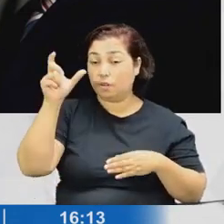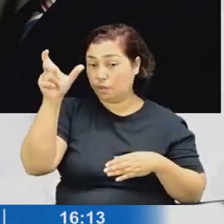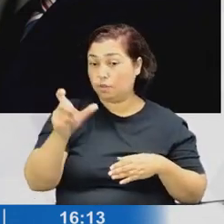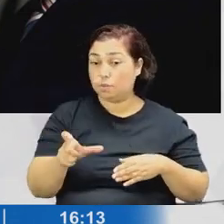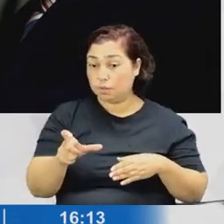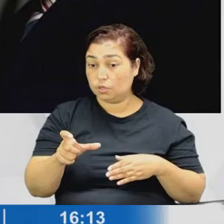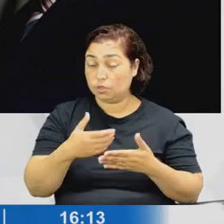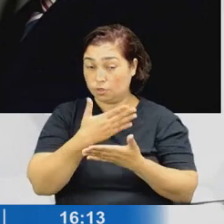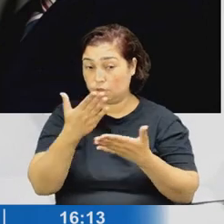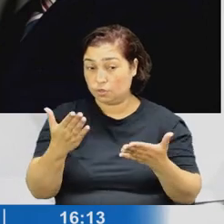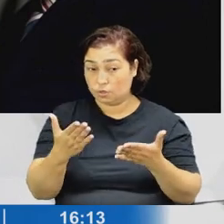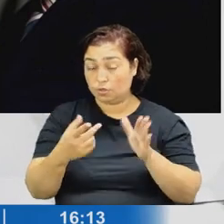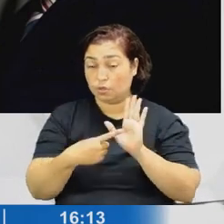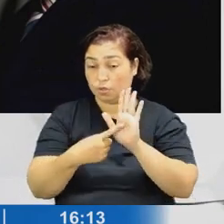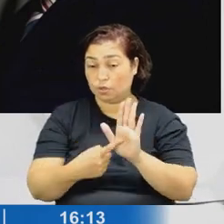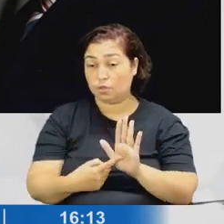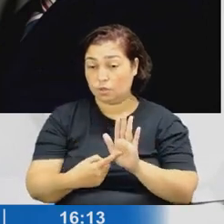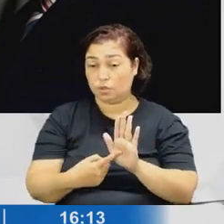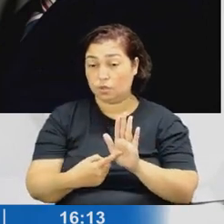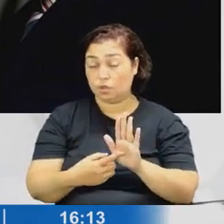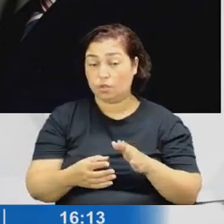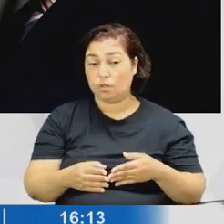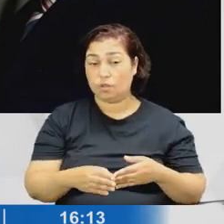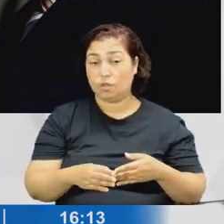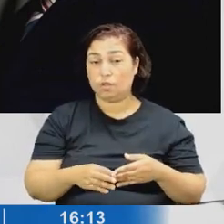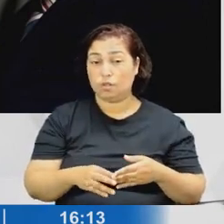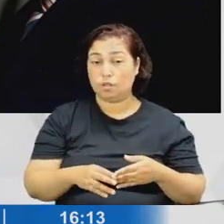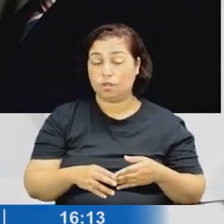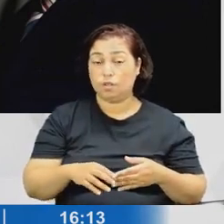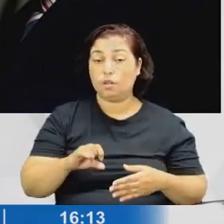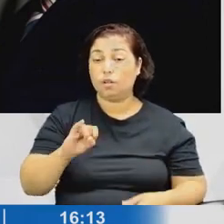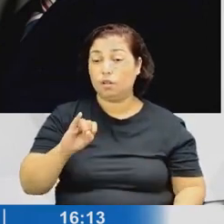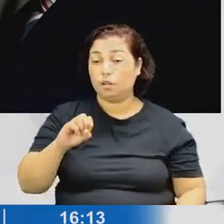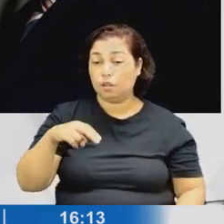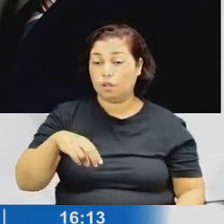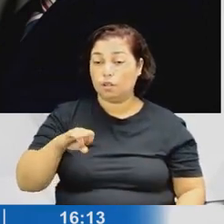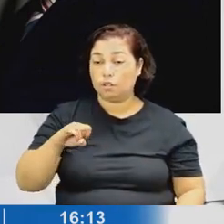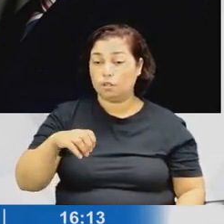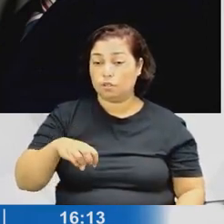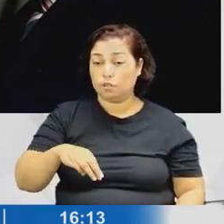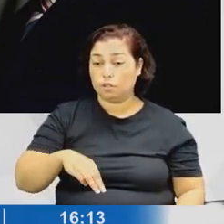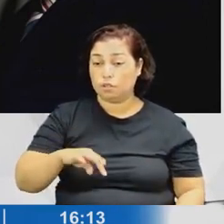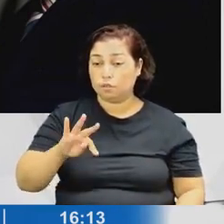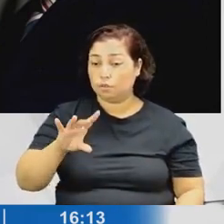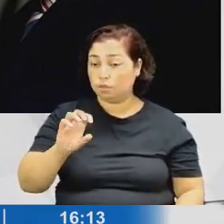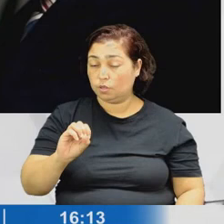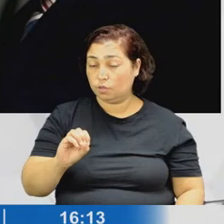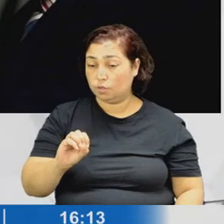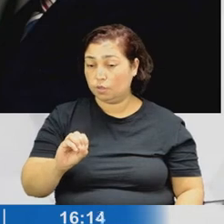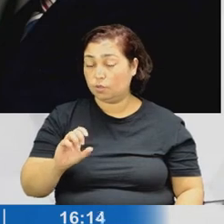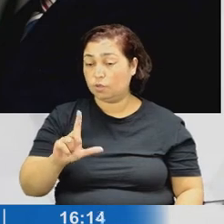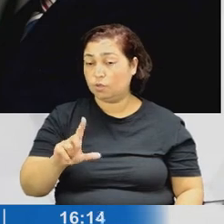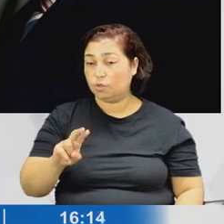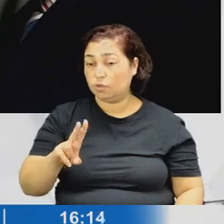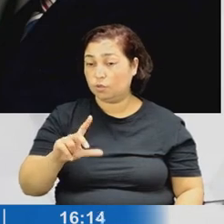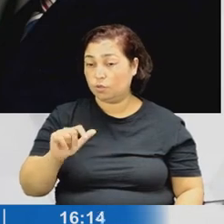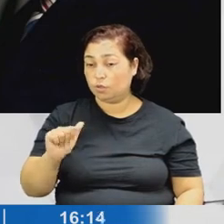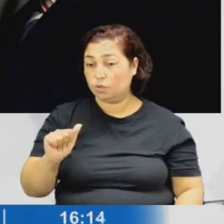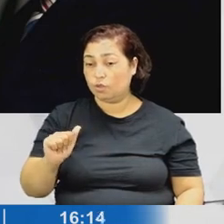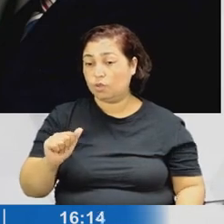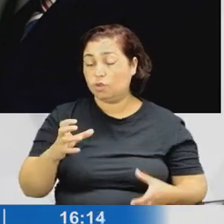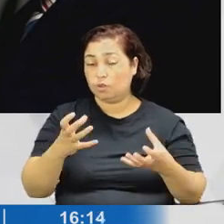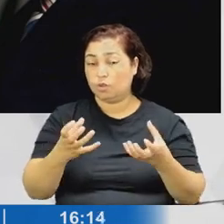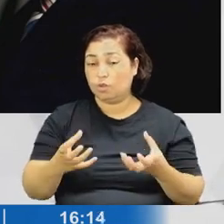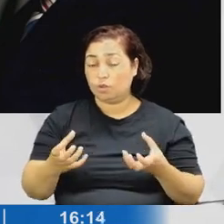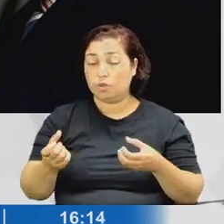por grande público ele passou esse limite adversário para inimigo há muito tempo muito antes do bolsonaro existir então é querem voltar